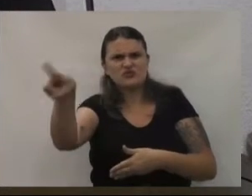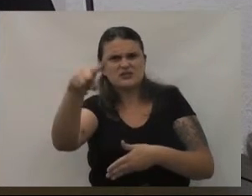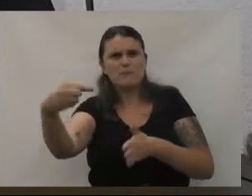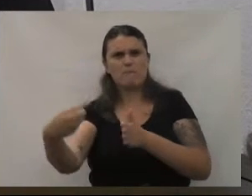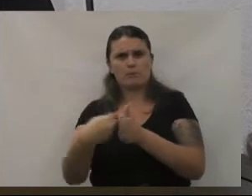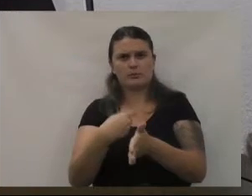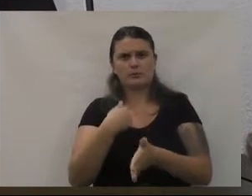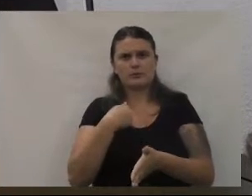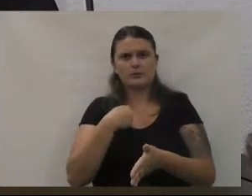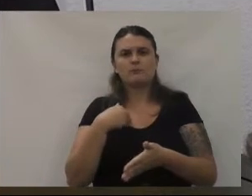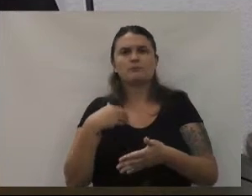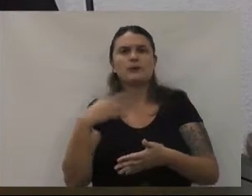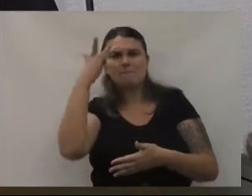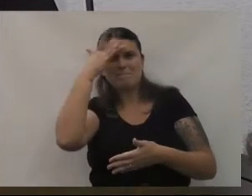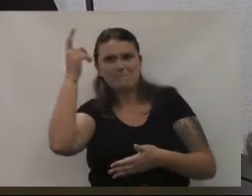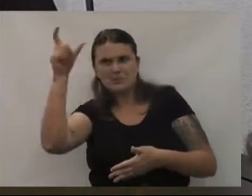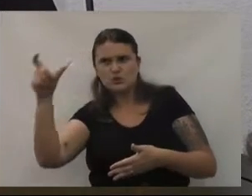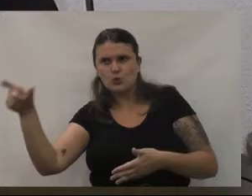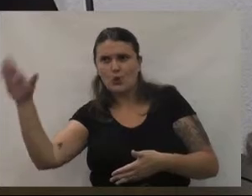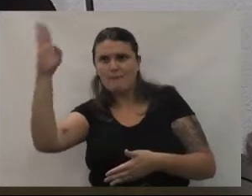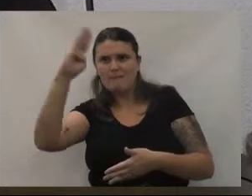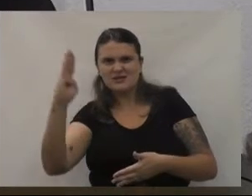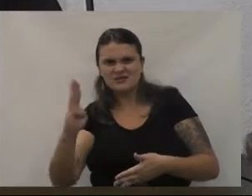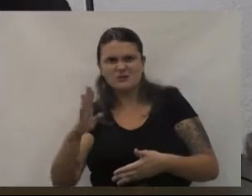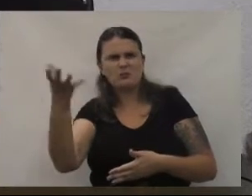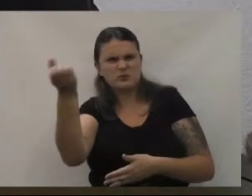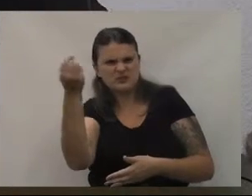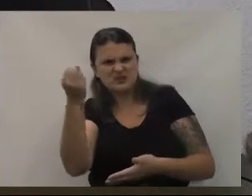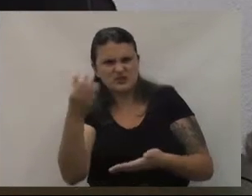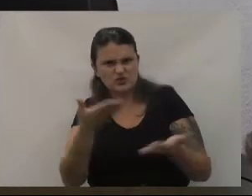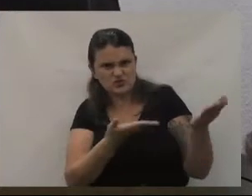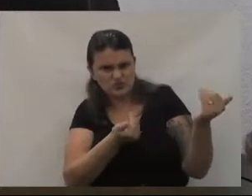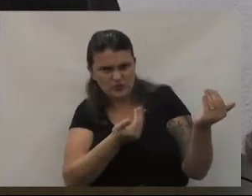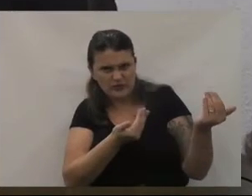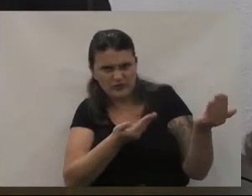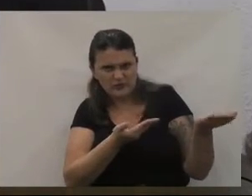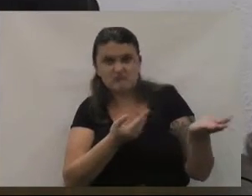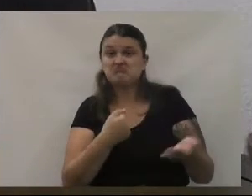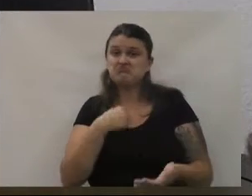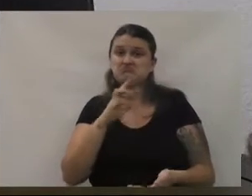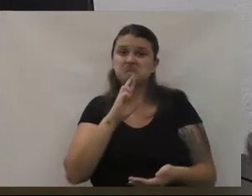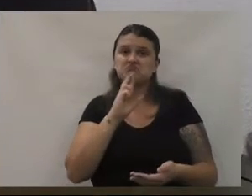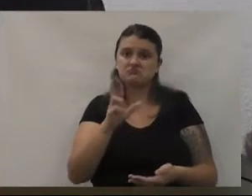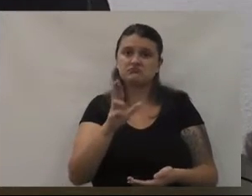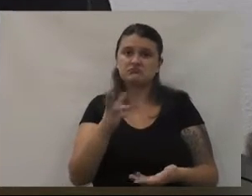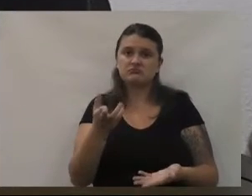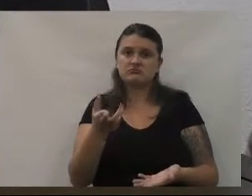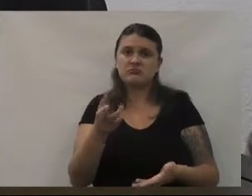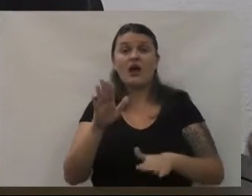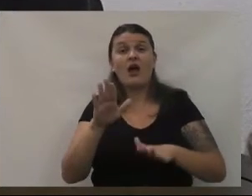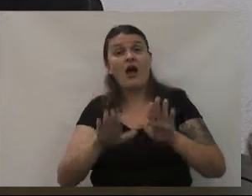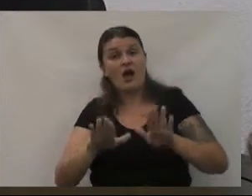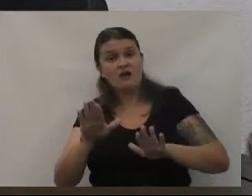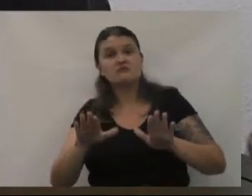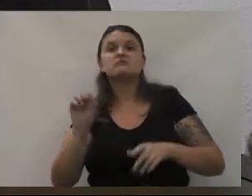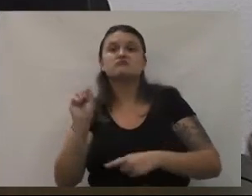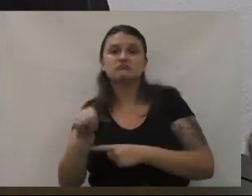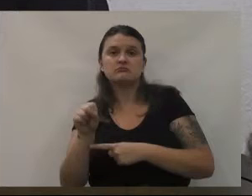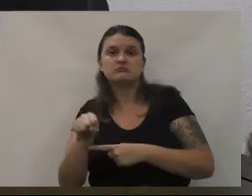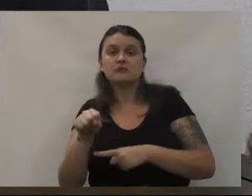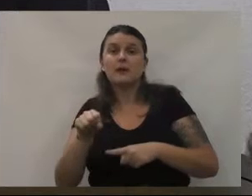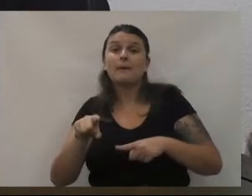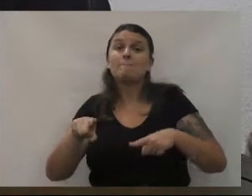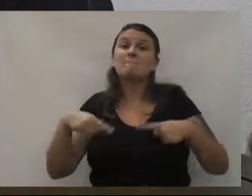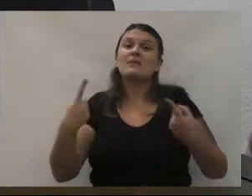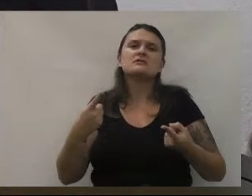mas o brasileiro não está se aposentando muito cedo, eu responderia para vocês, em alguns casos sim,